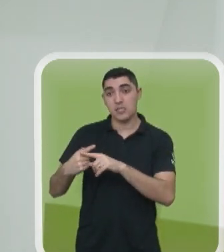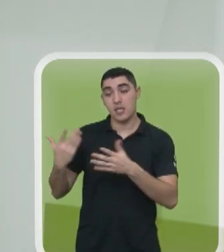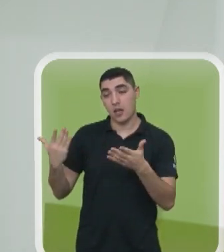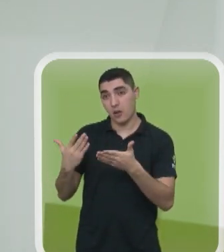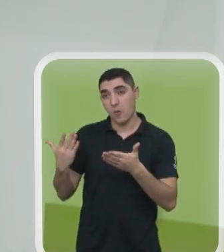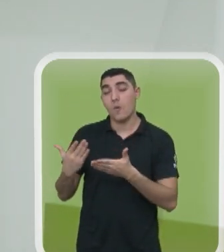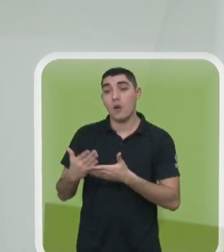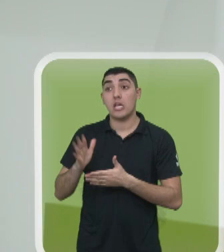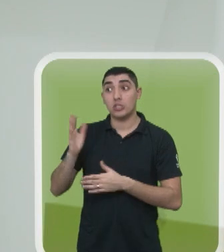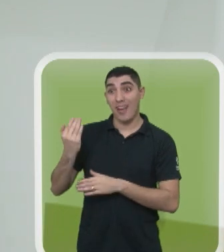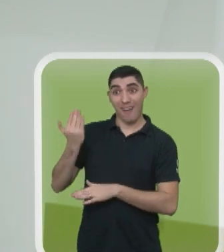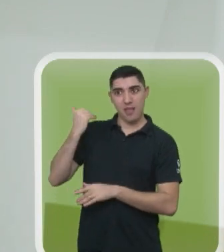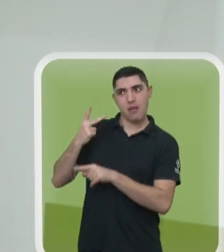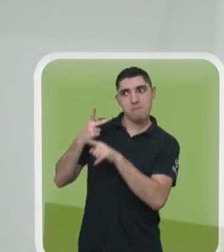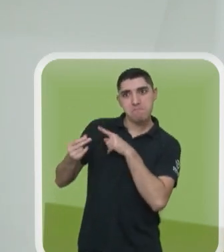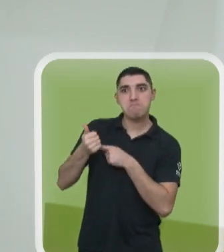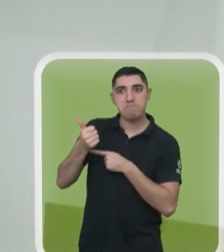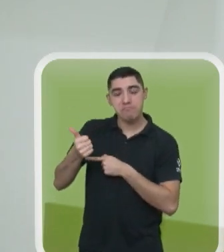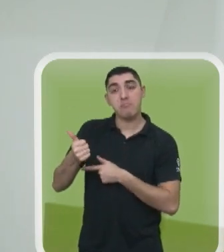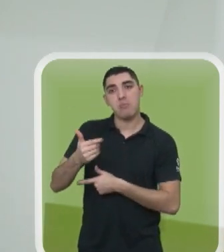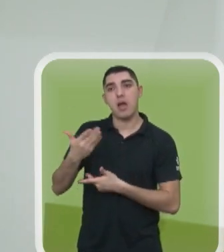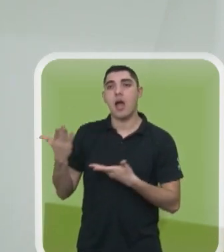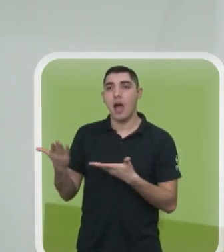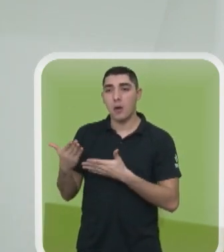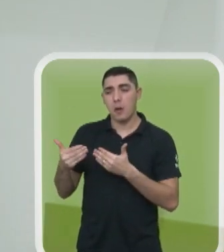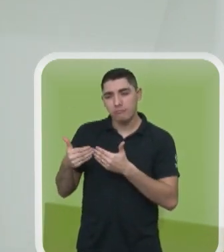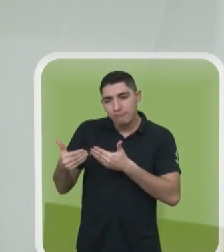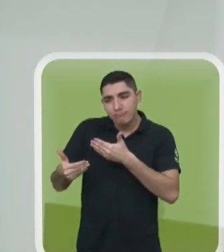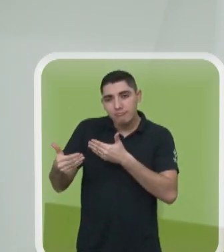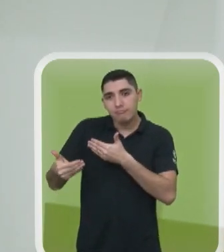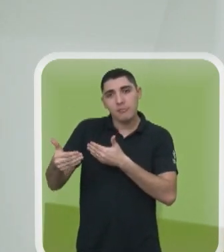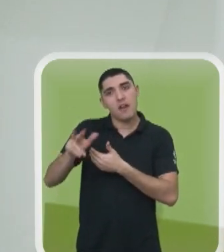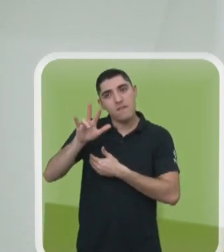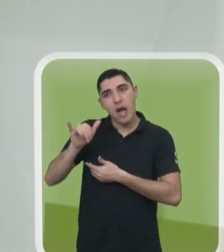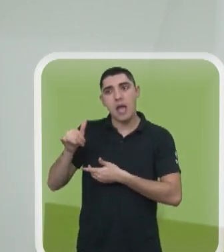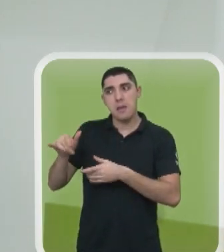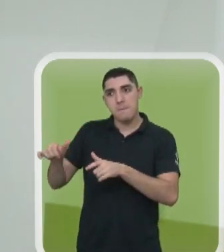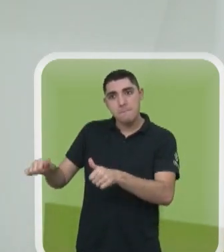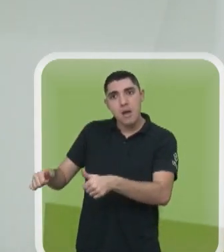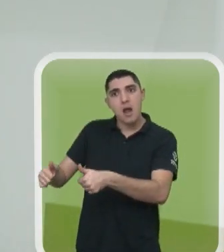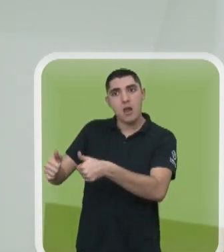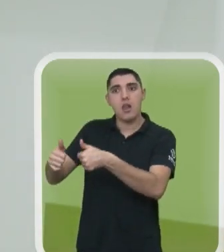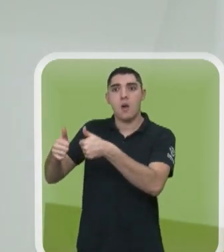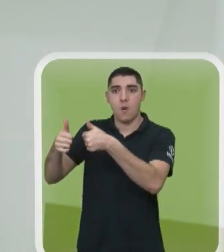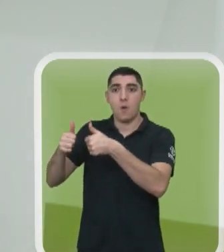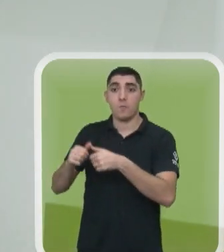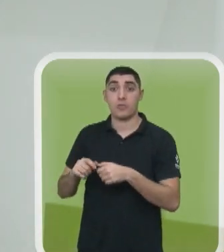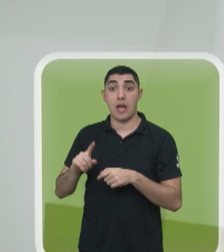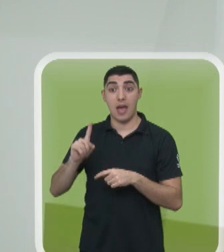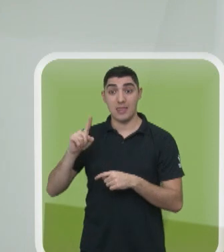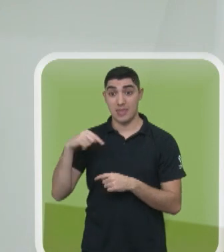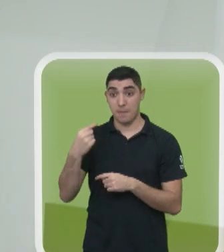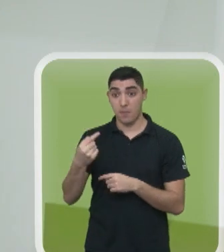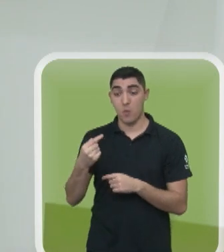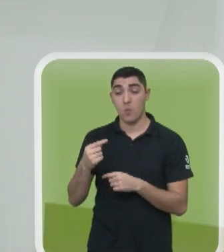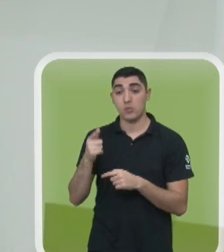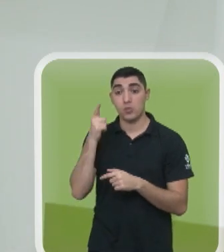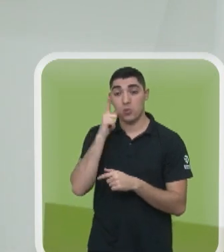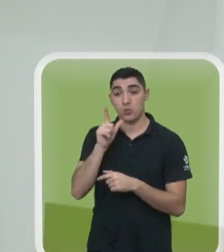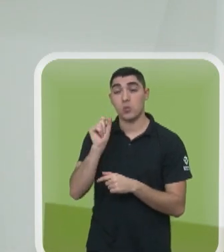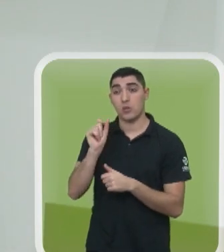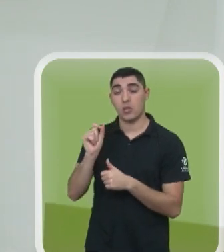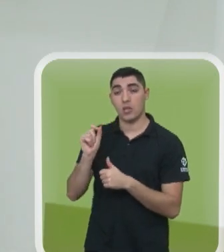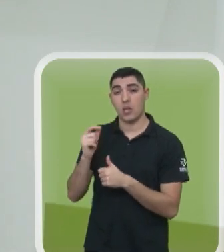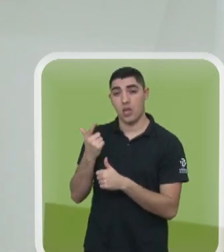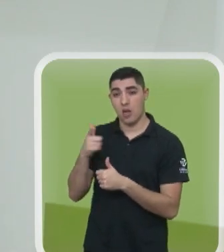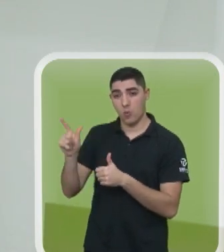vitória boa, importante, e aos poucos o time vai tomando forma, né? Até chegar quem está fora da equipe,